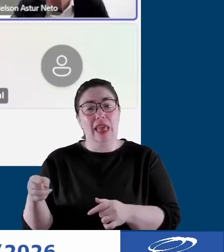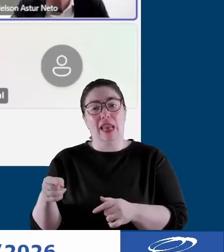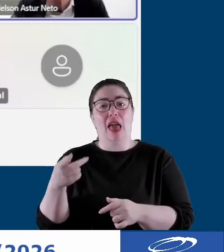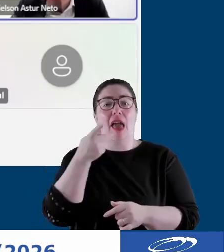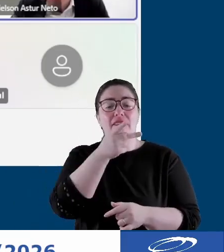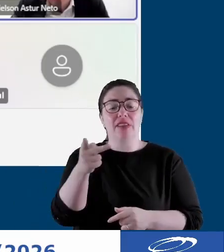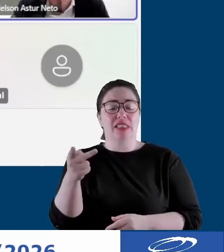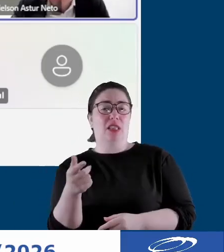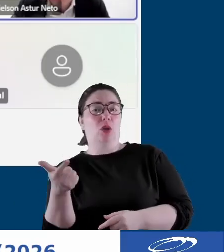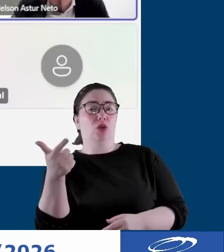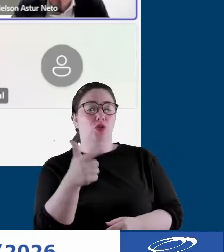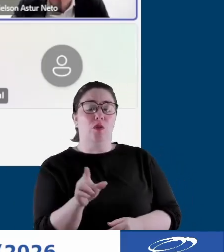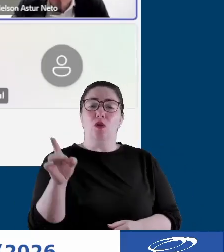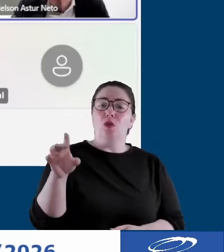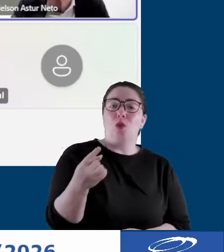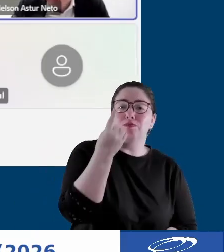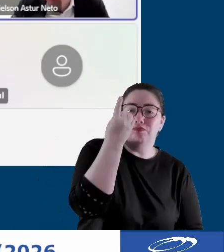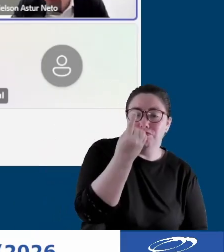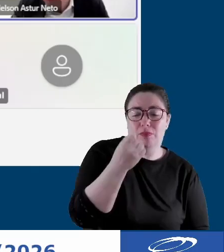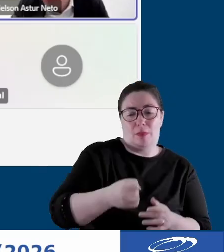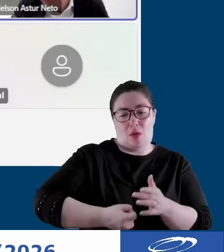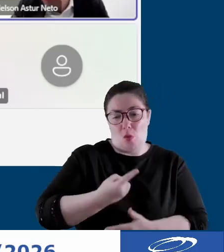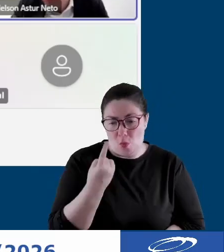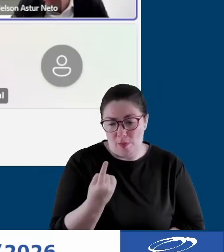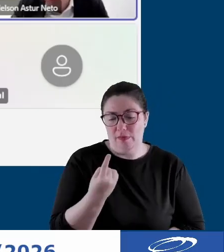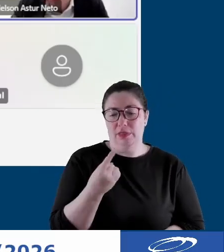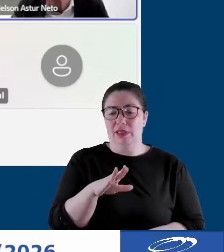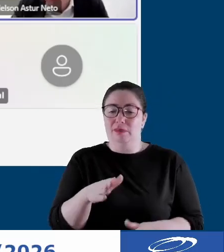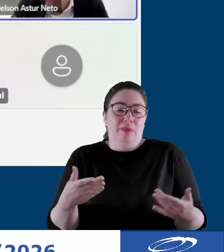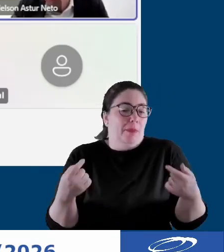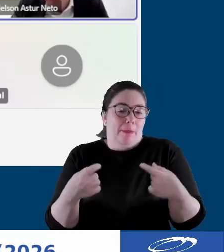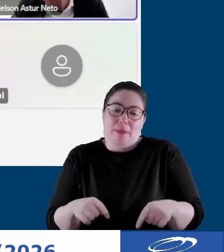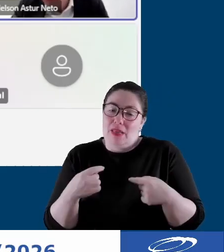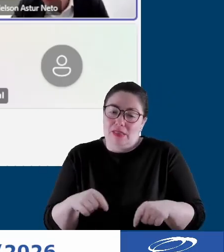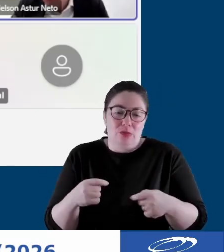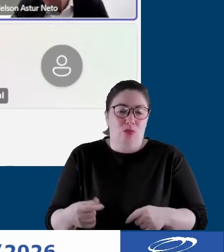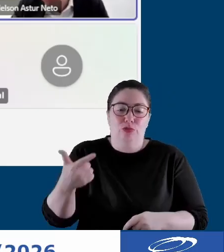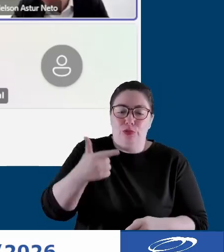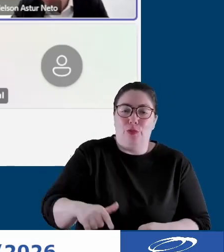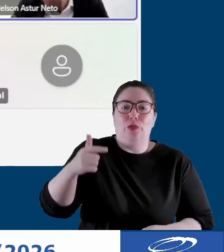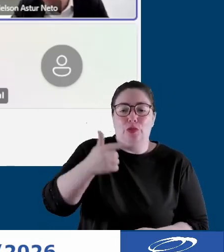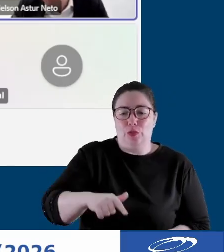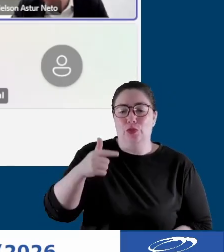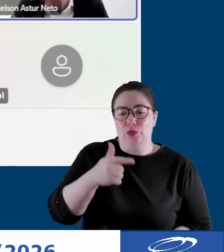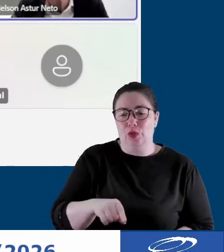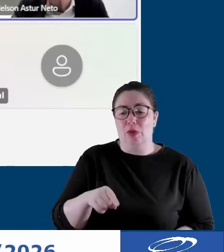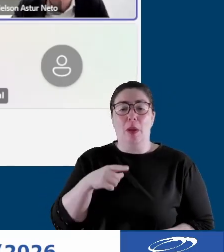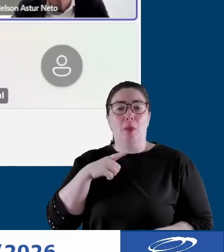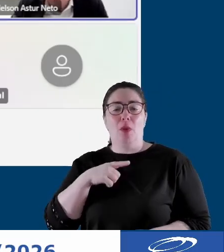com aumento da estabilização, não foi suficiente, você vê que você começa a ter uma destruição extensa do